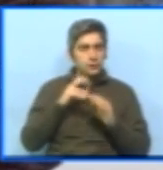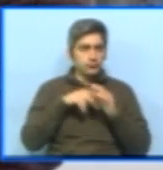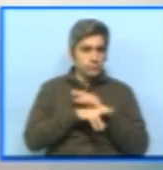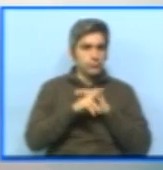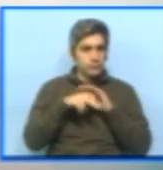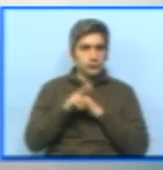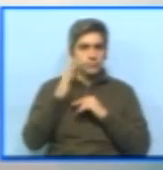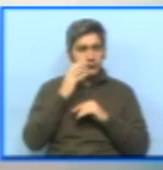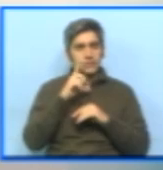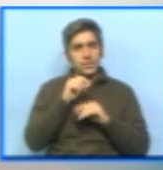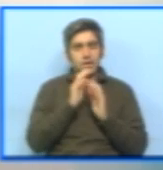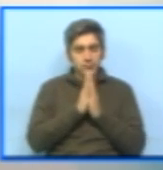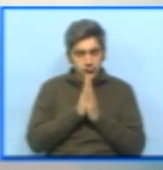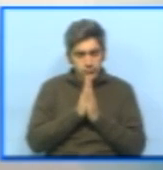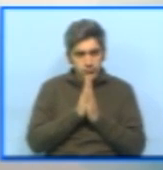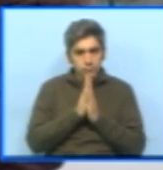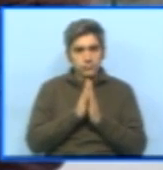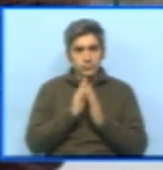ir, reza-se, especialmente